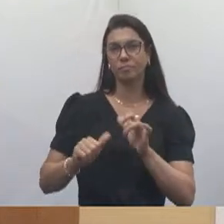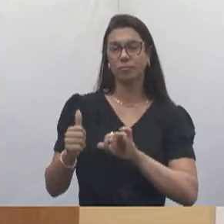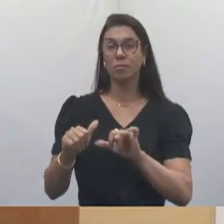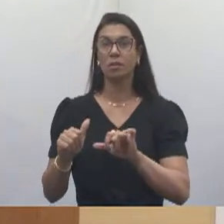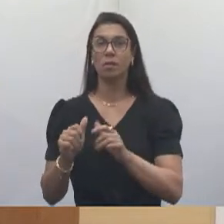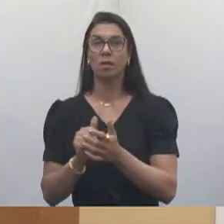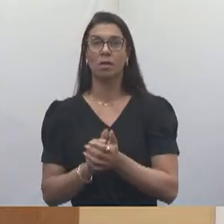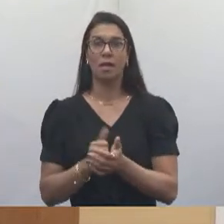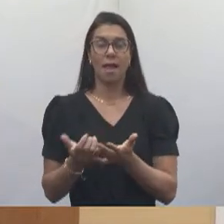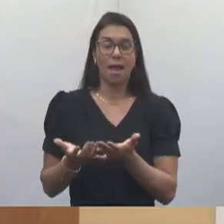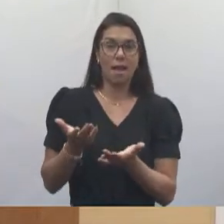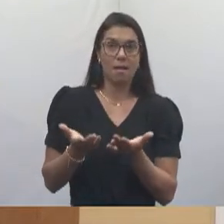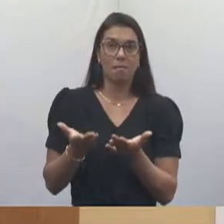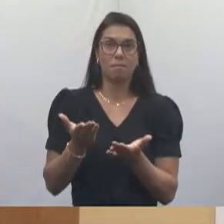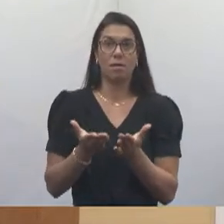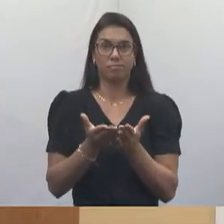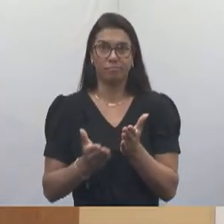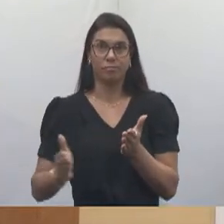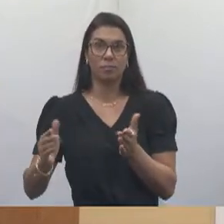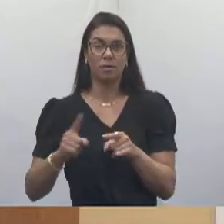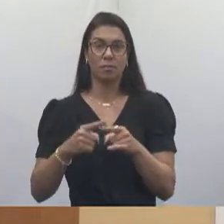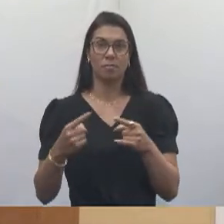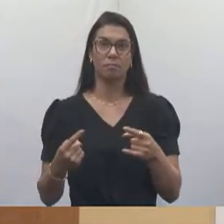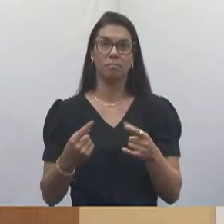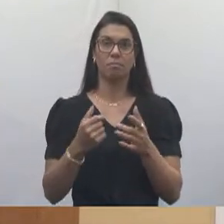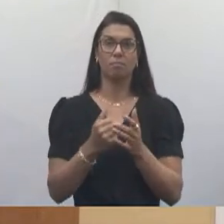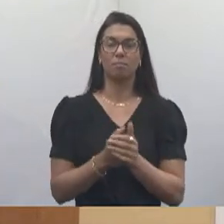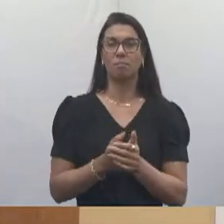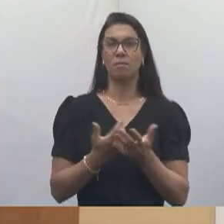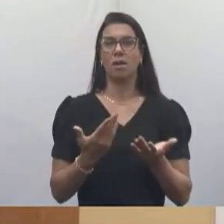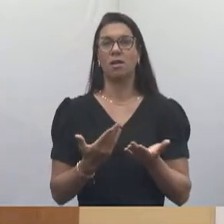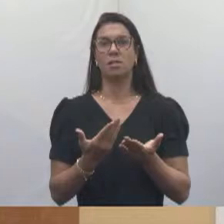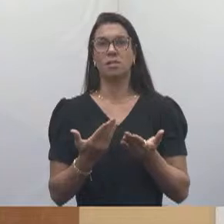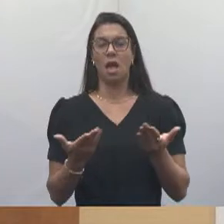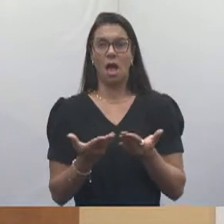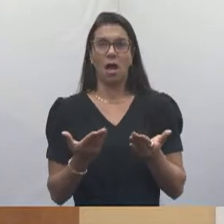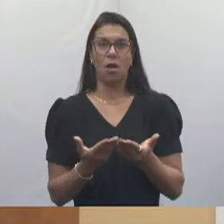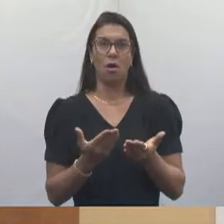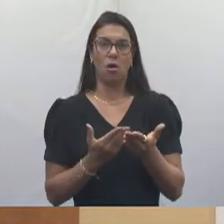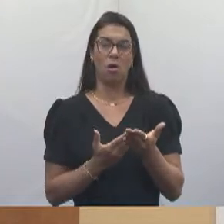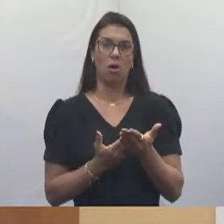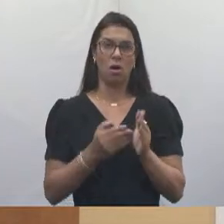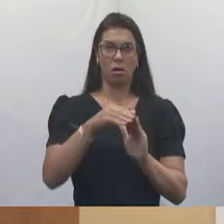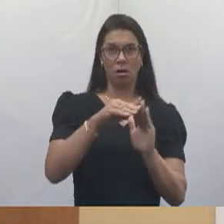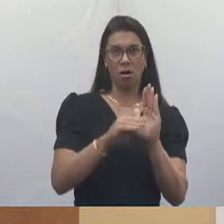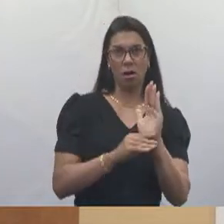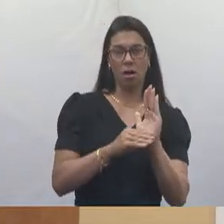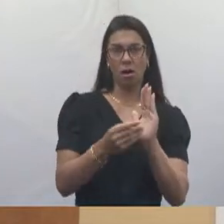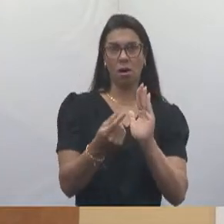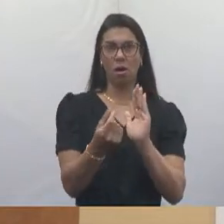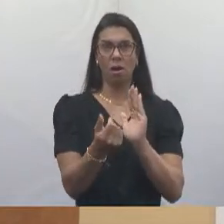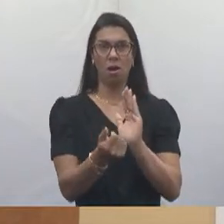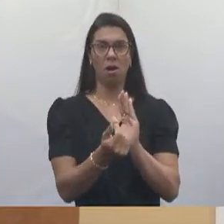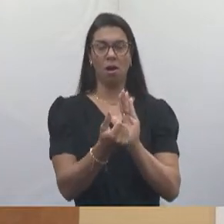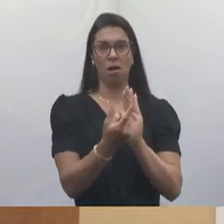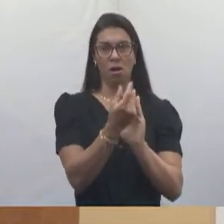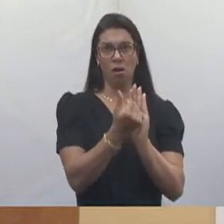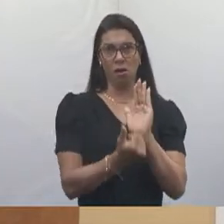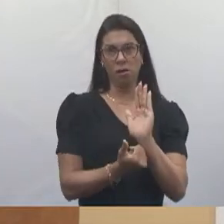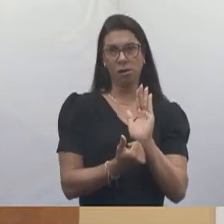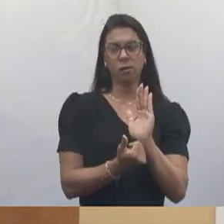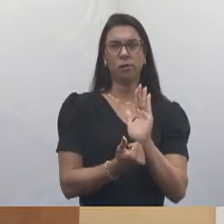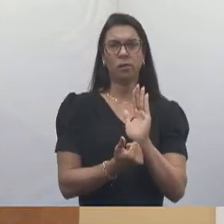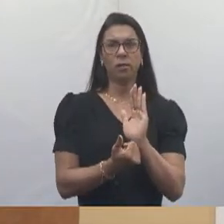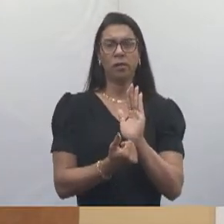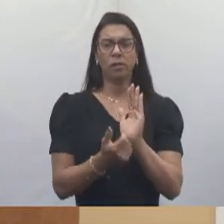orçamentária equilibrada, já que o município fechou o exercício com pequeno déficit orçamentário. A